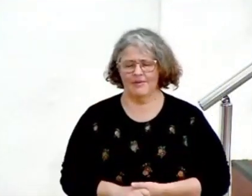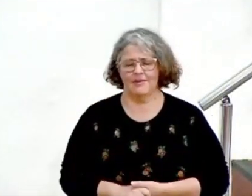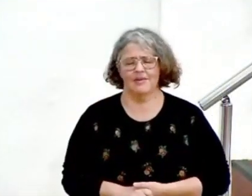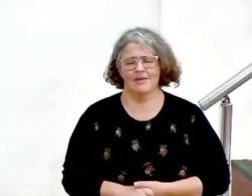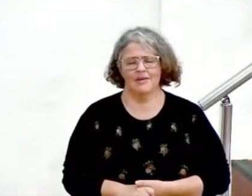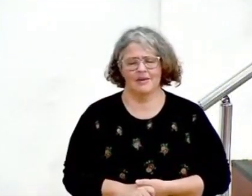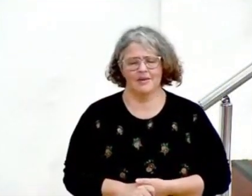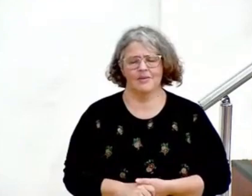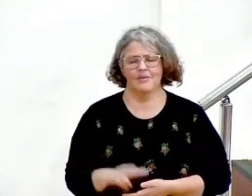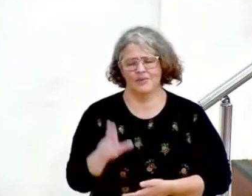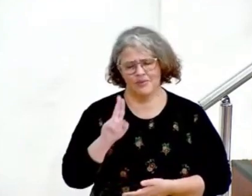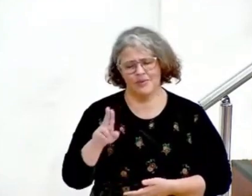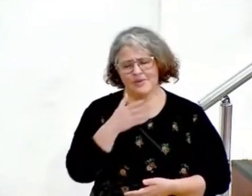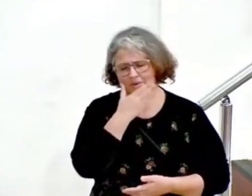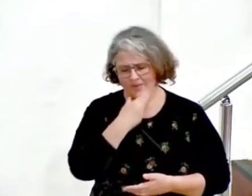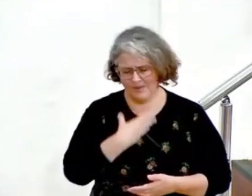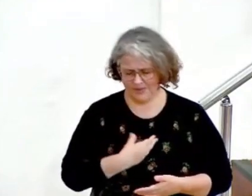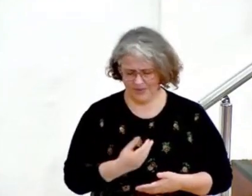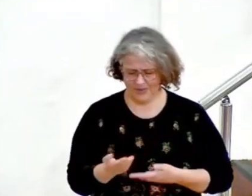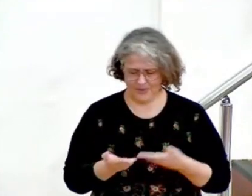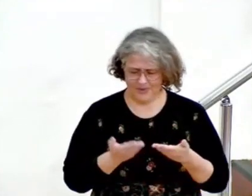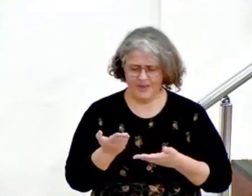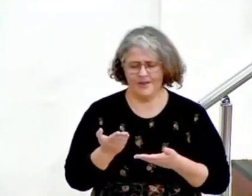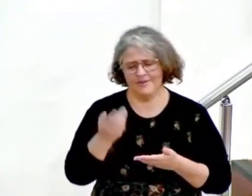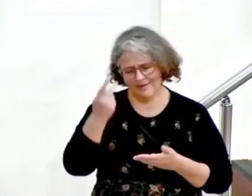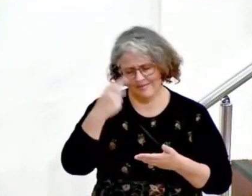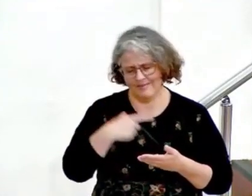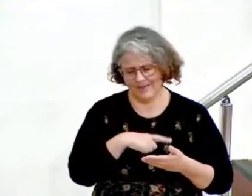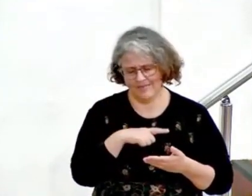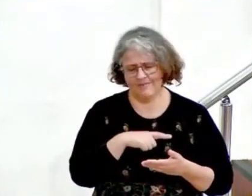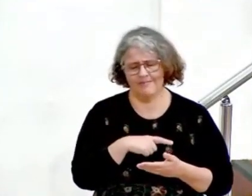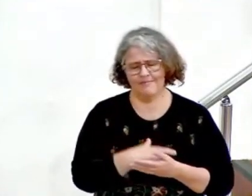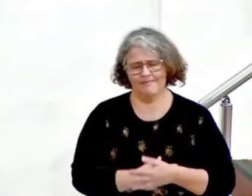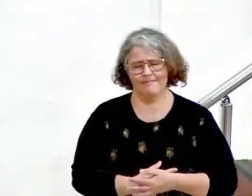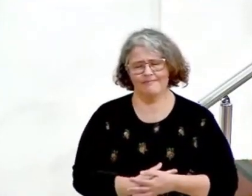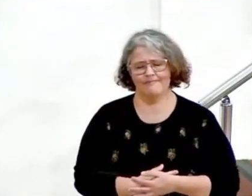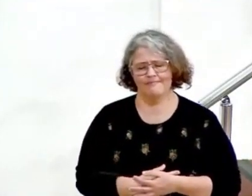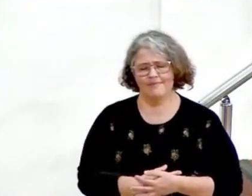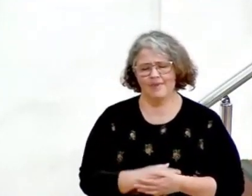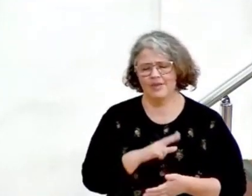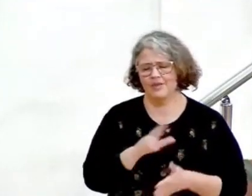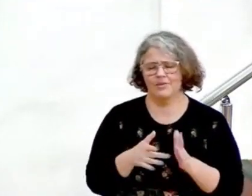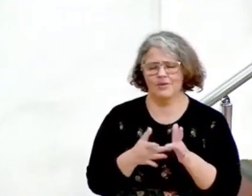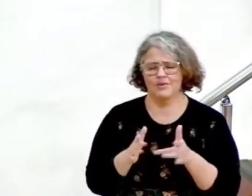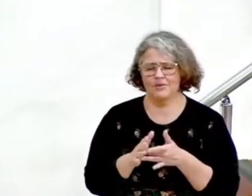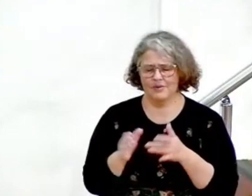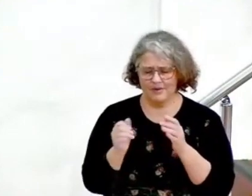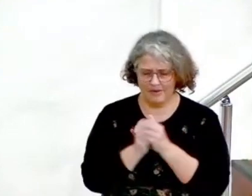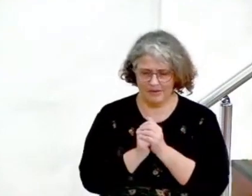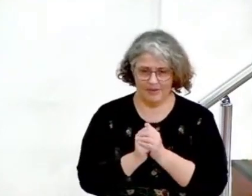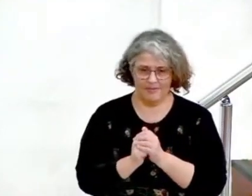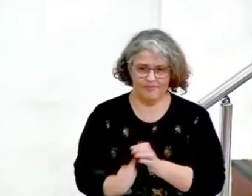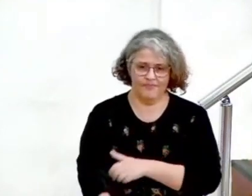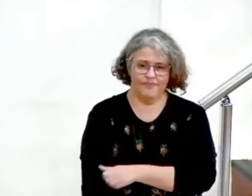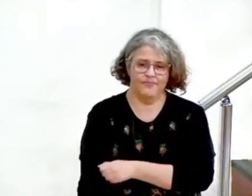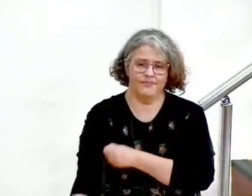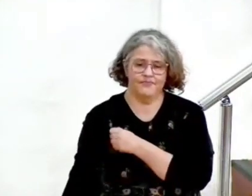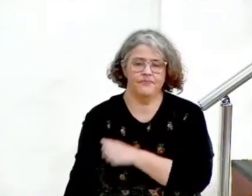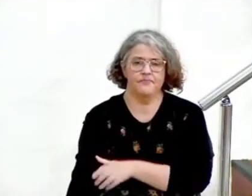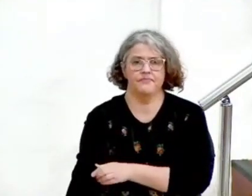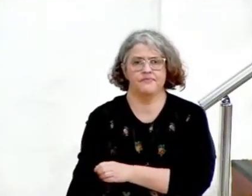palavra. É que nós te pedimos em nome de Jesus. Amém. Queridos, vocês já pararam para